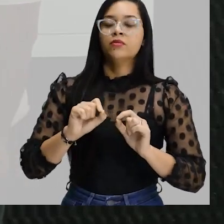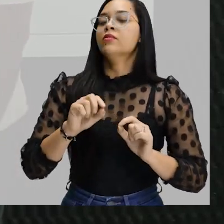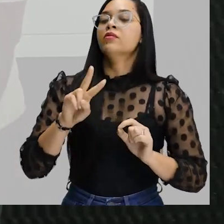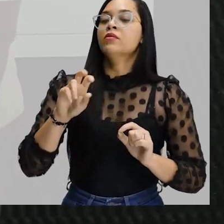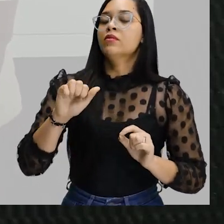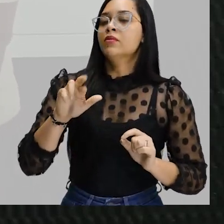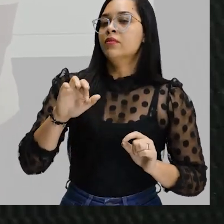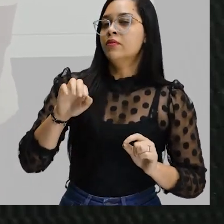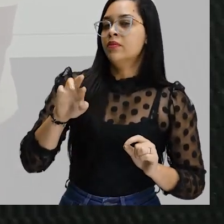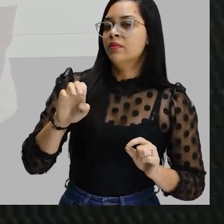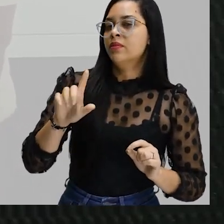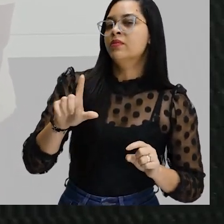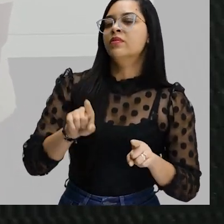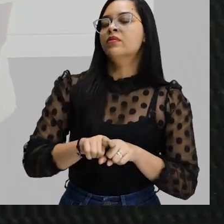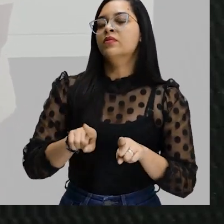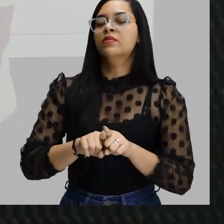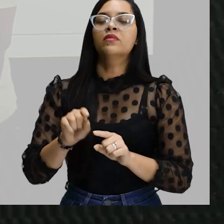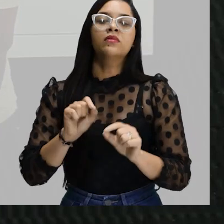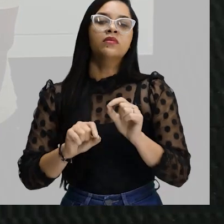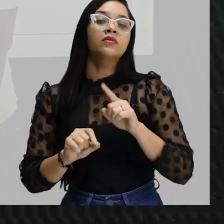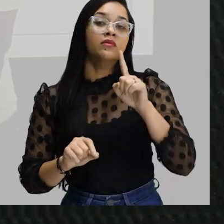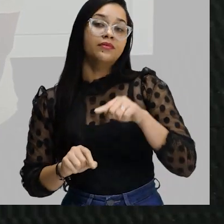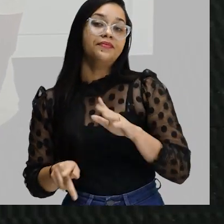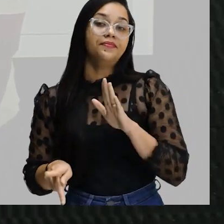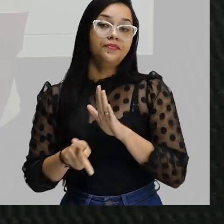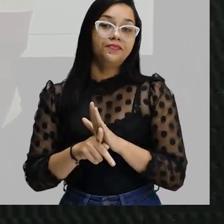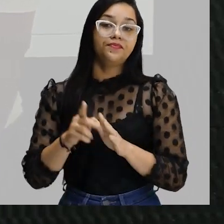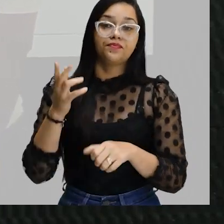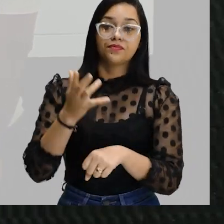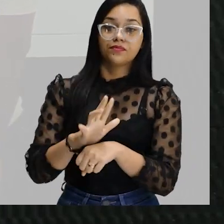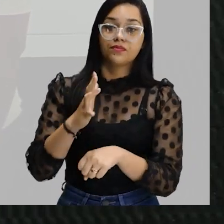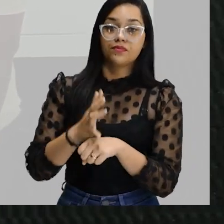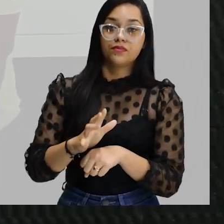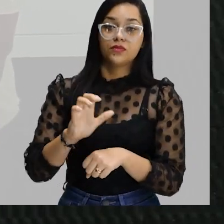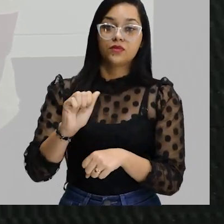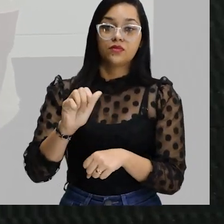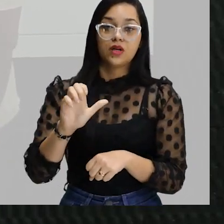variável. Essa velocidade variável é graças à ação